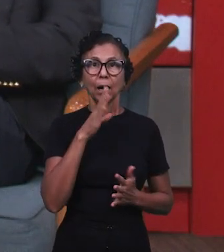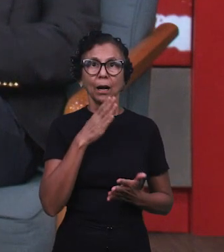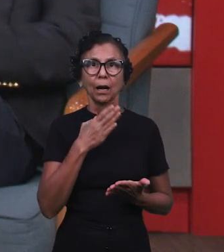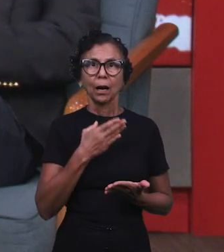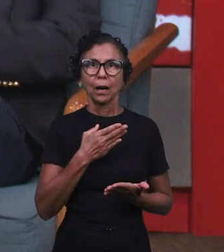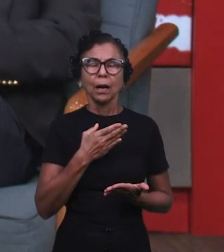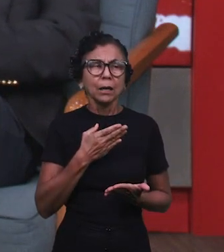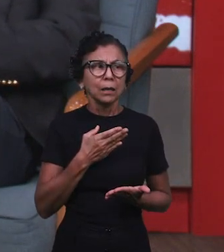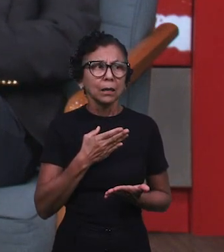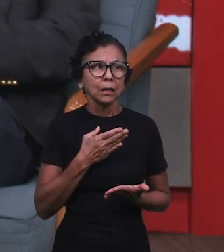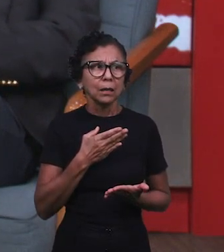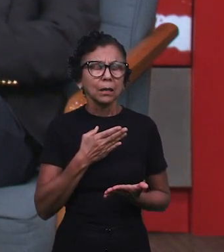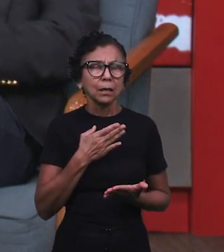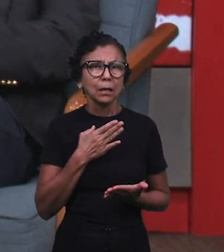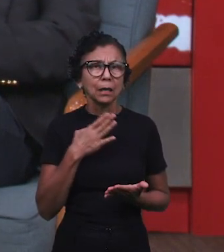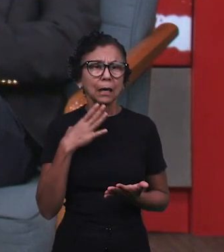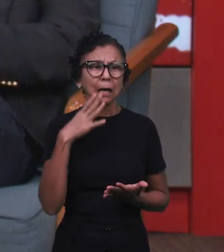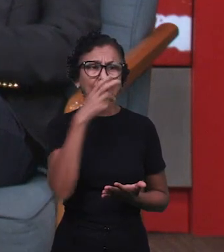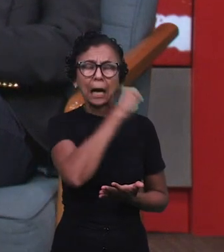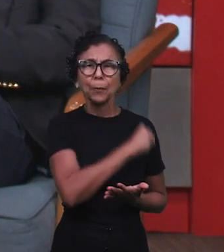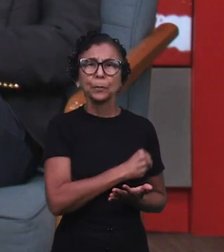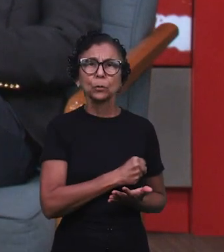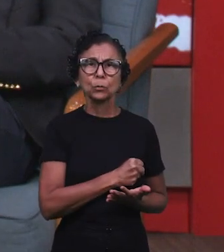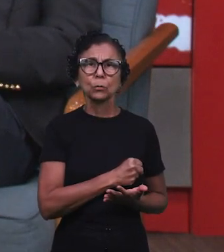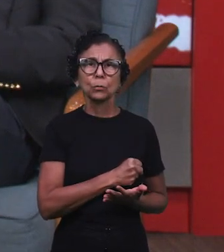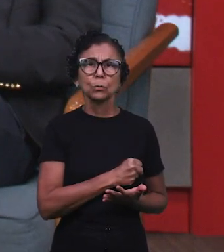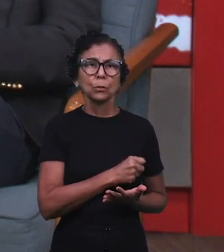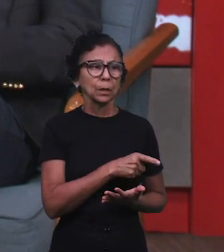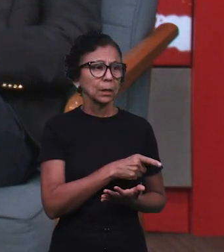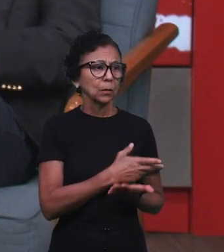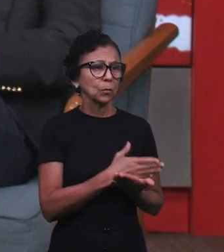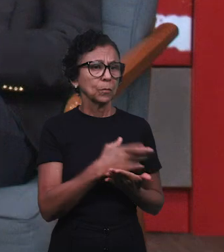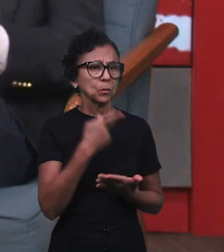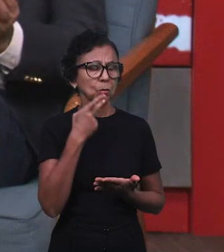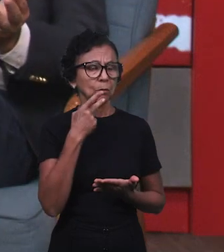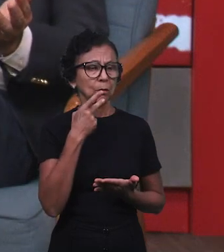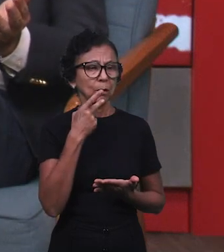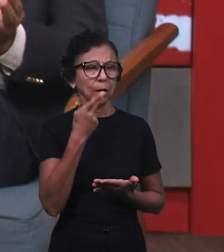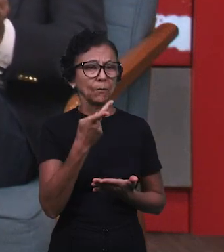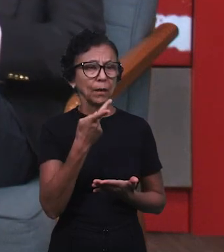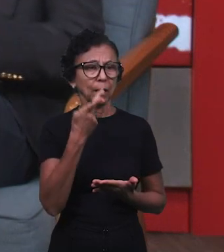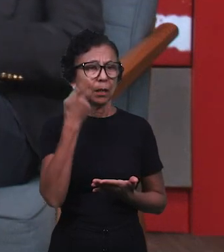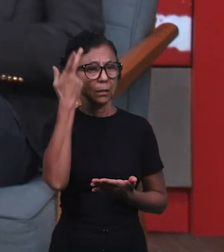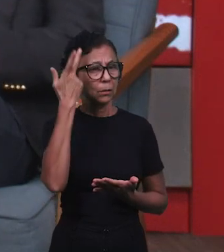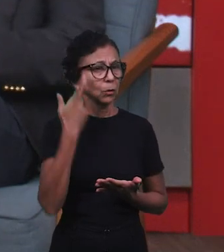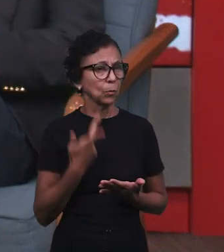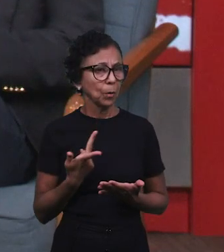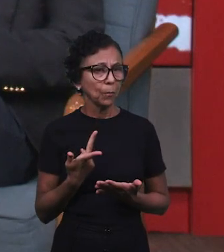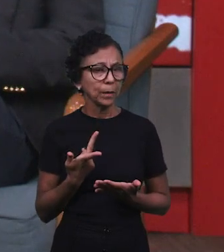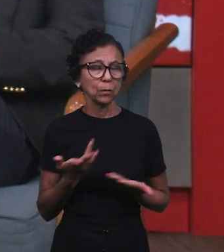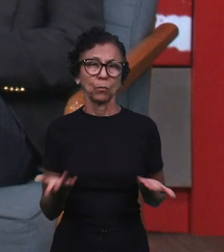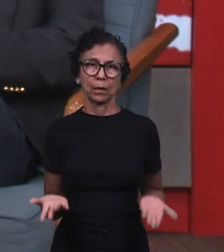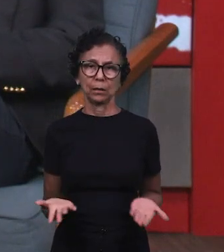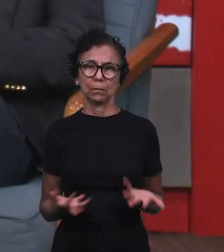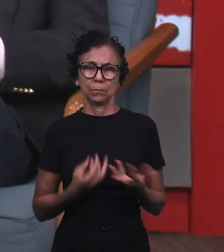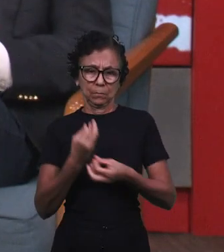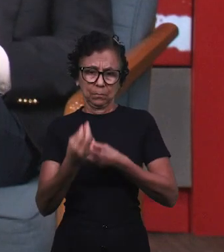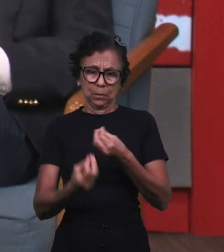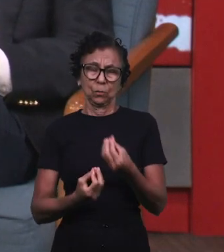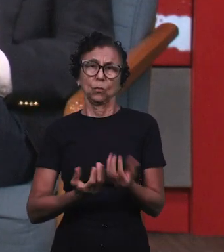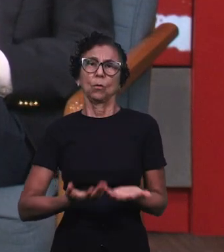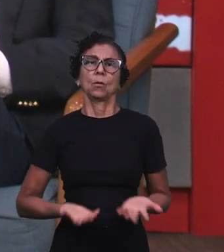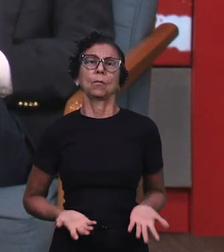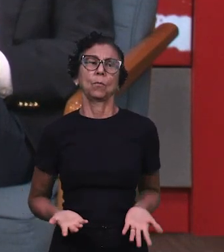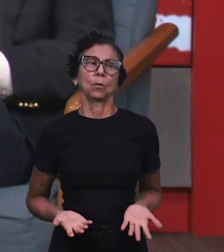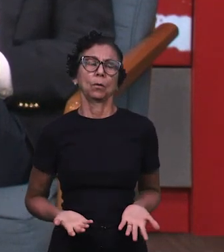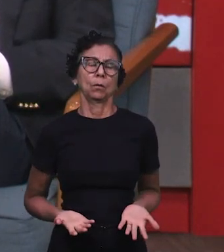só. Imediatamente ele começou a falar normalmente. Não poderia ser assim, porque teria